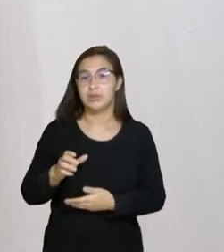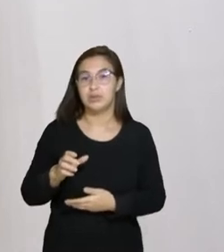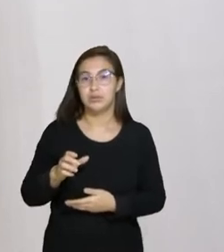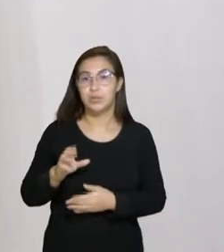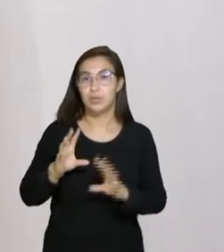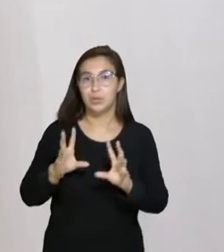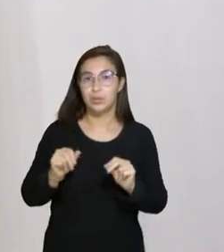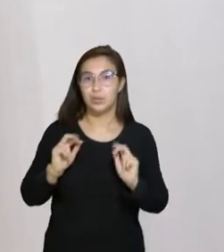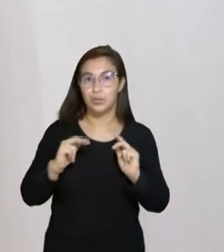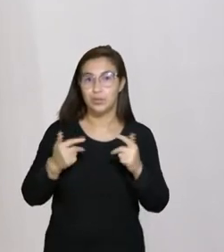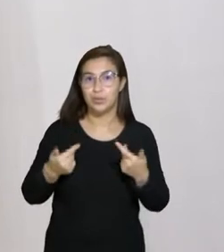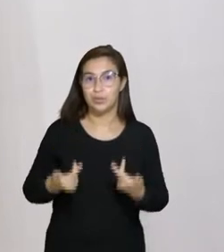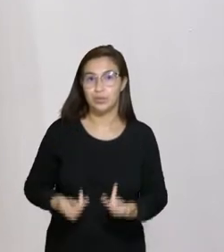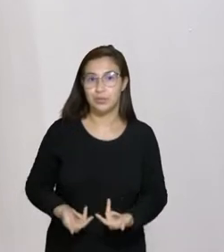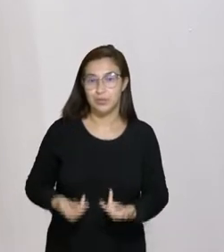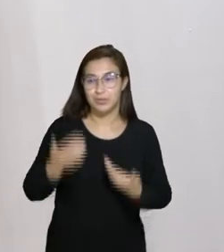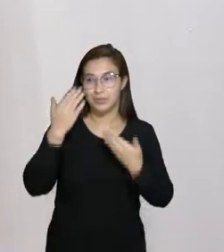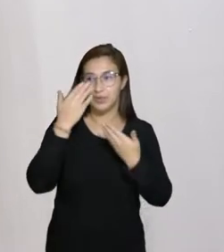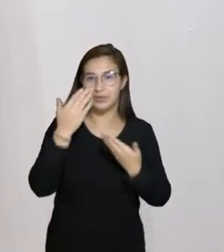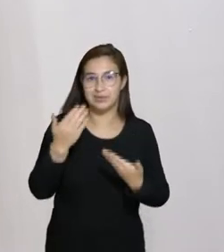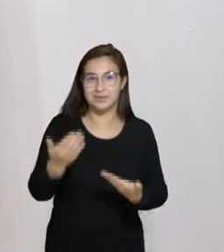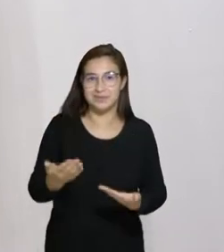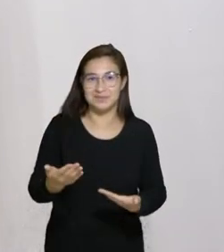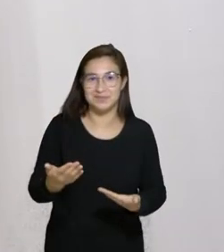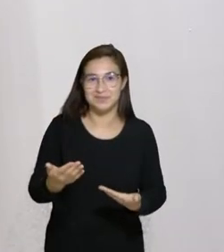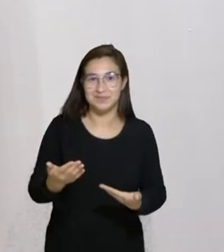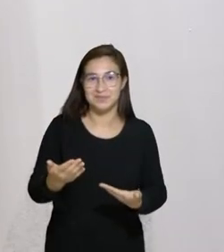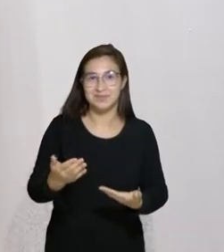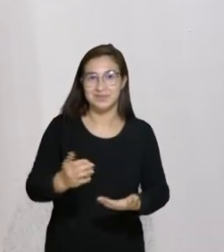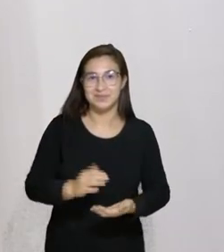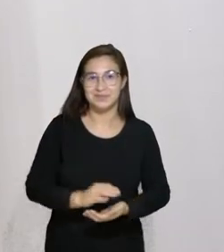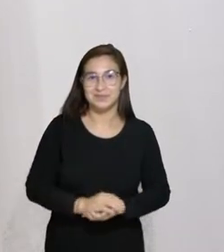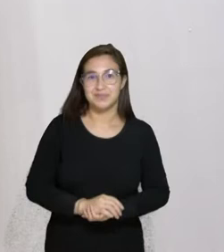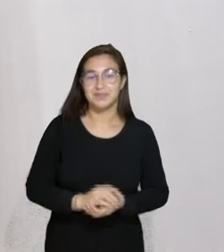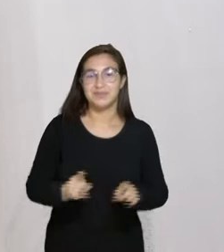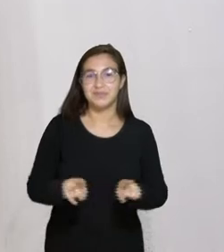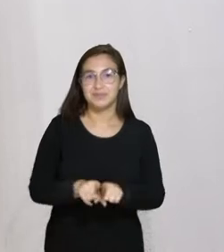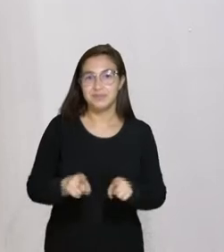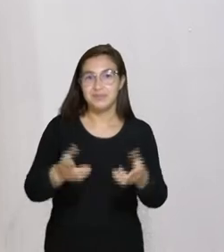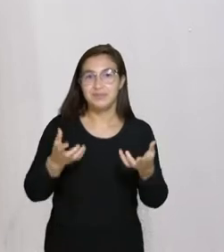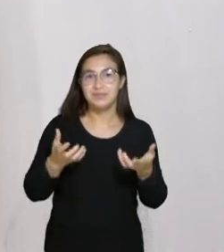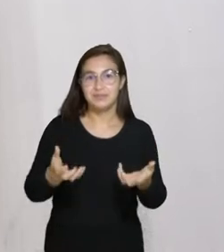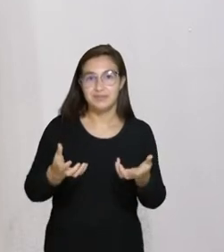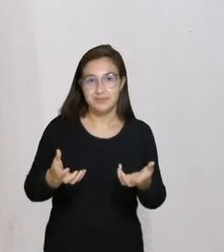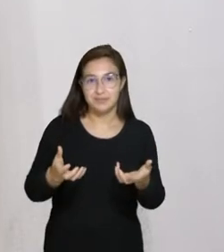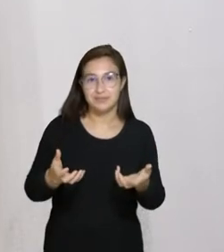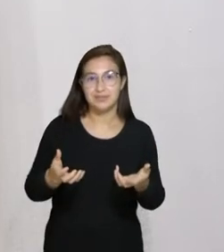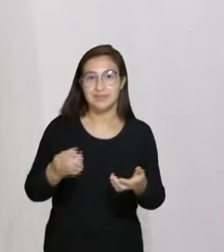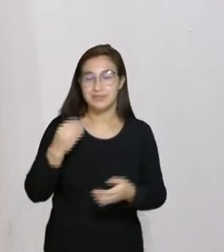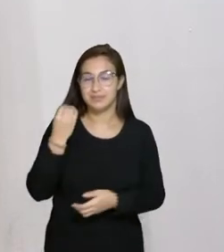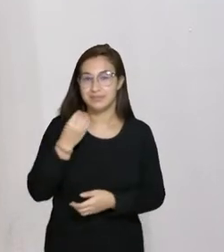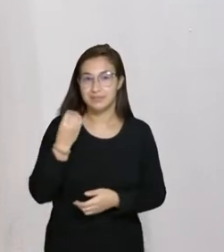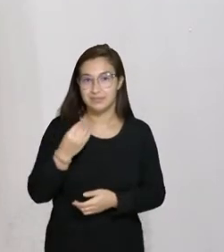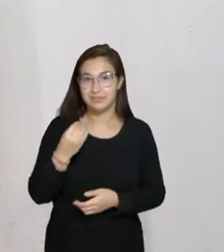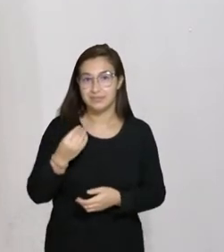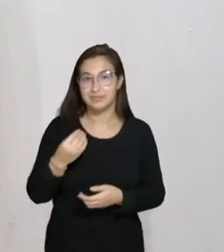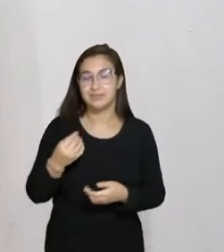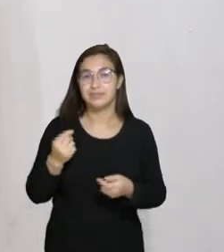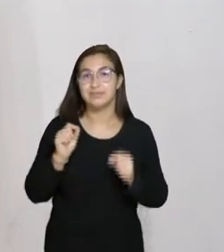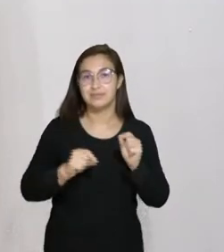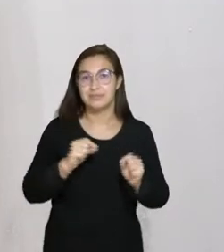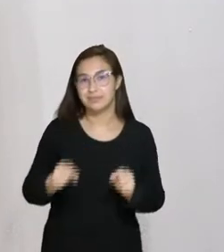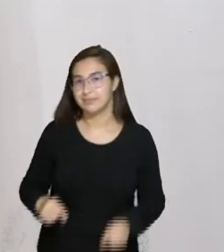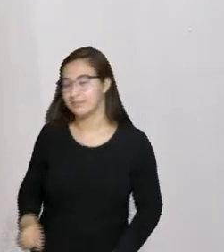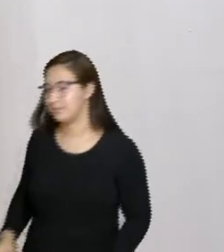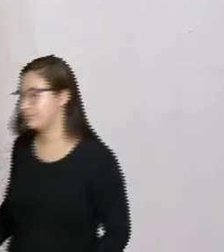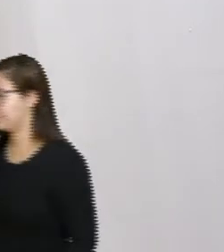o nosso agradecimento antecipado. E também queria aproveitar o momento e